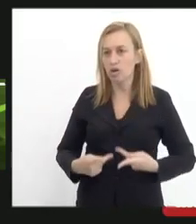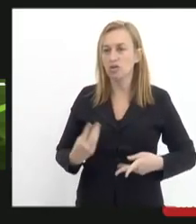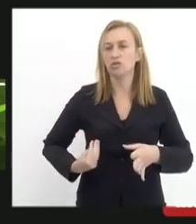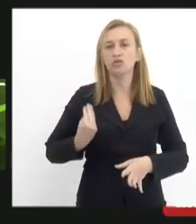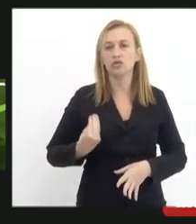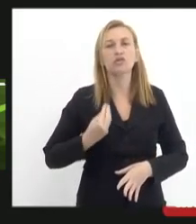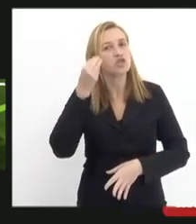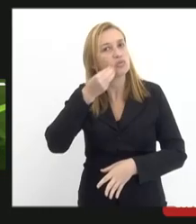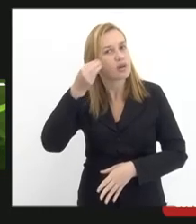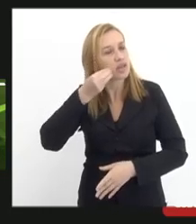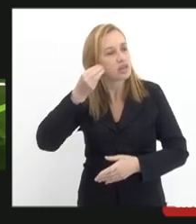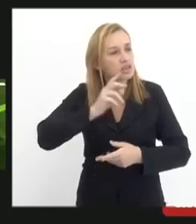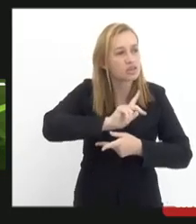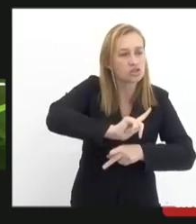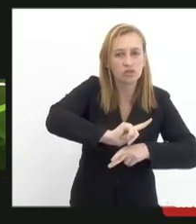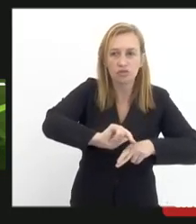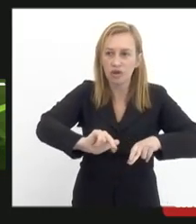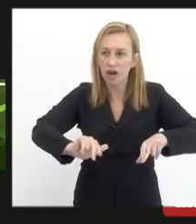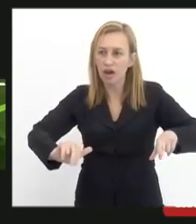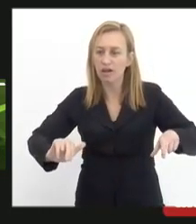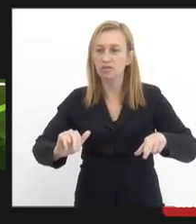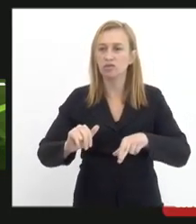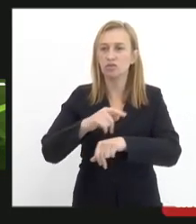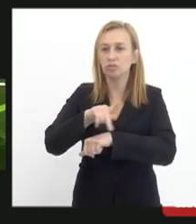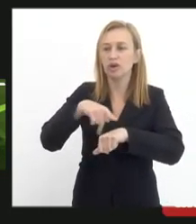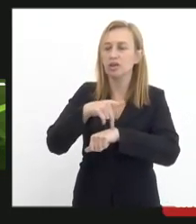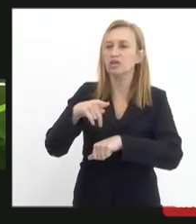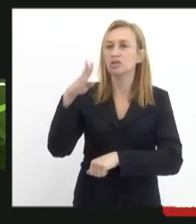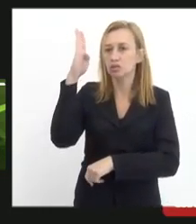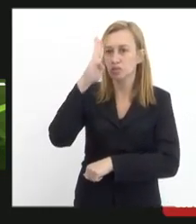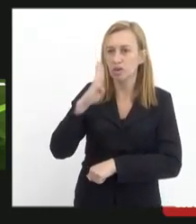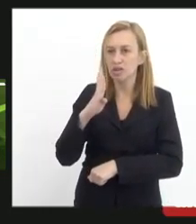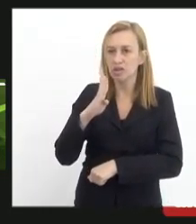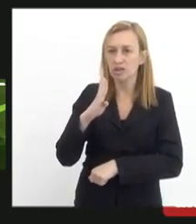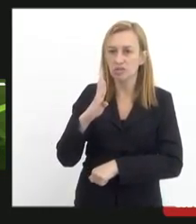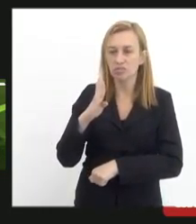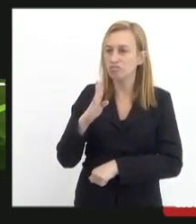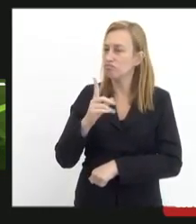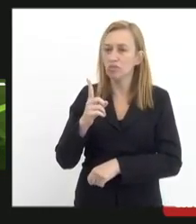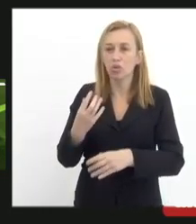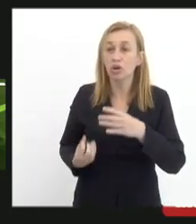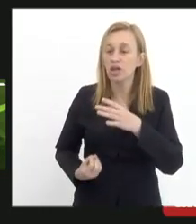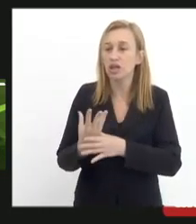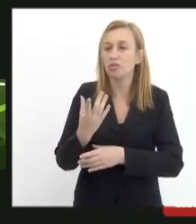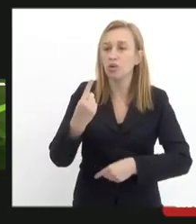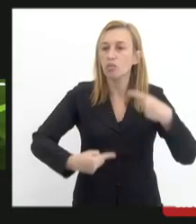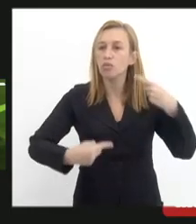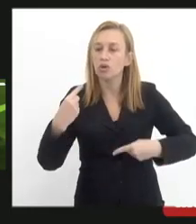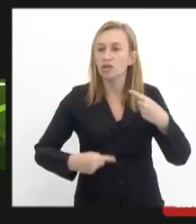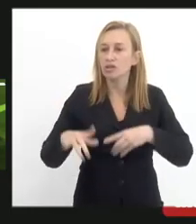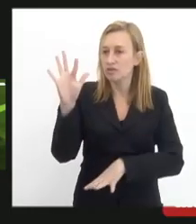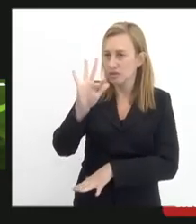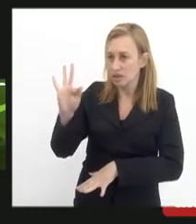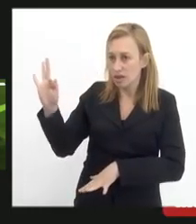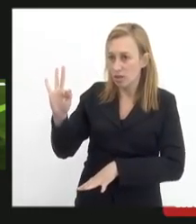experiências de diversos países. No Brasil, não chegamos a criar uma política federal para esse fim.